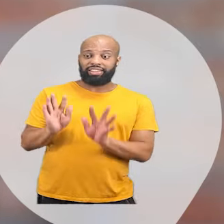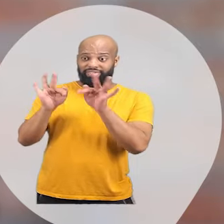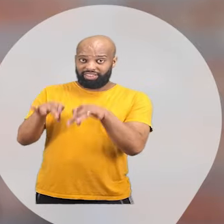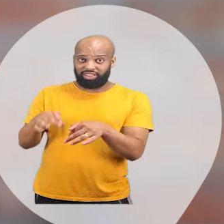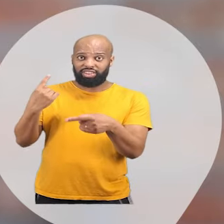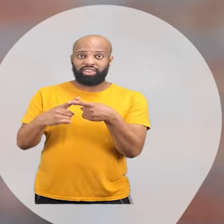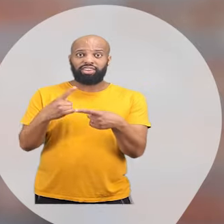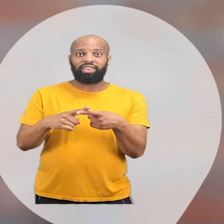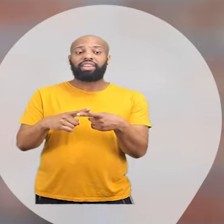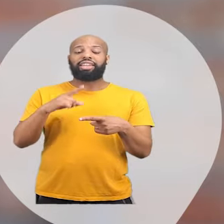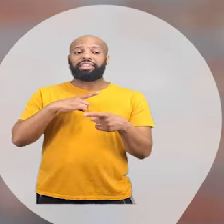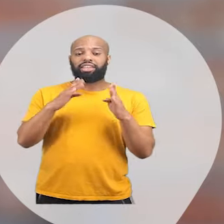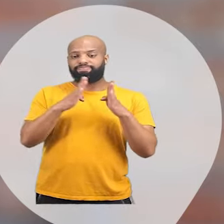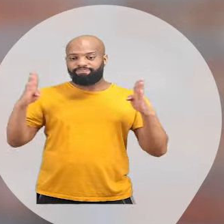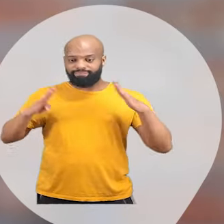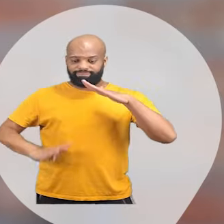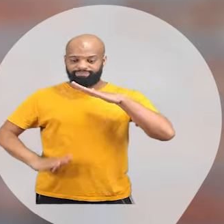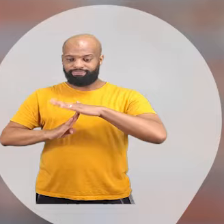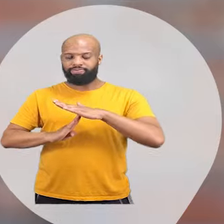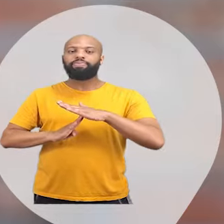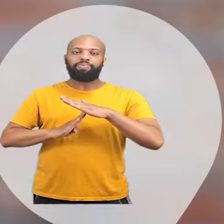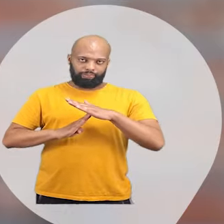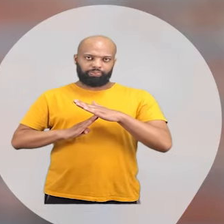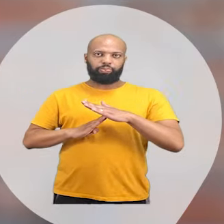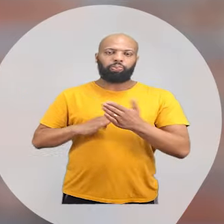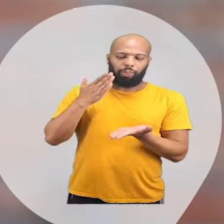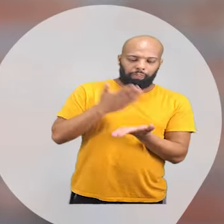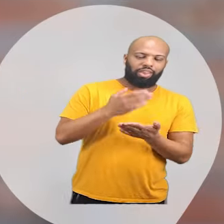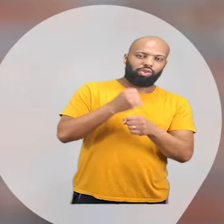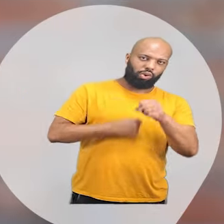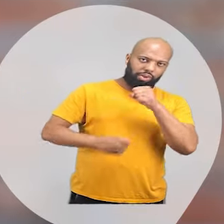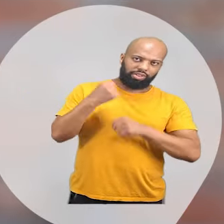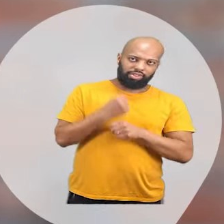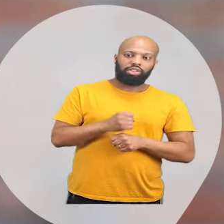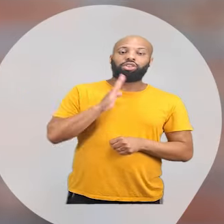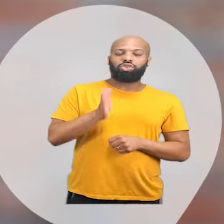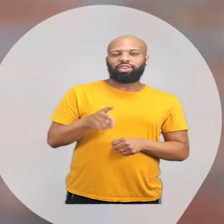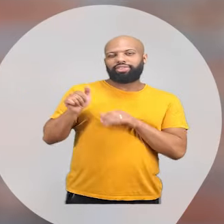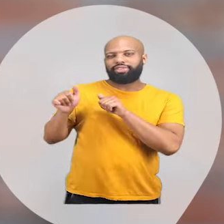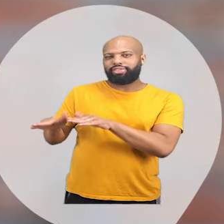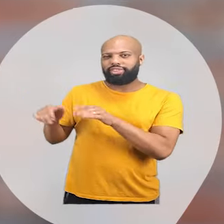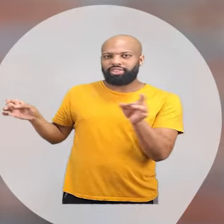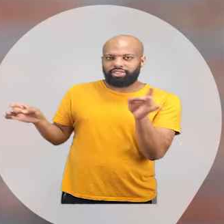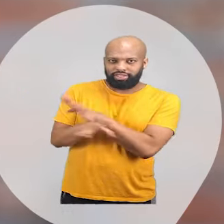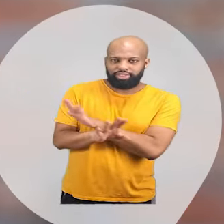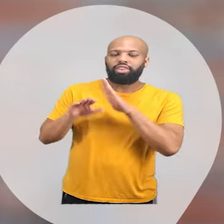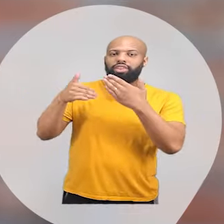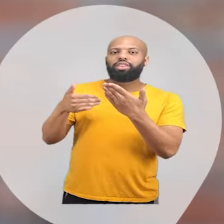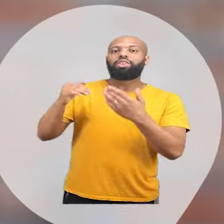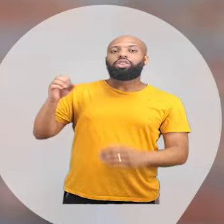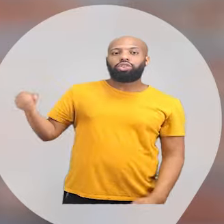encerrado porque Deus sou da Alt já desde o final do ano passado no meio do ano passado ah por Setembro Acabou